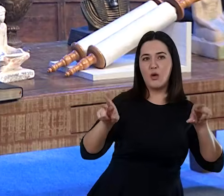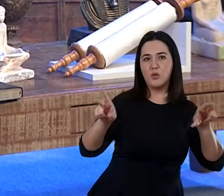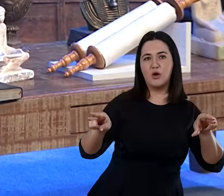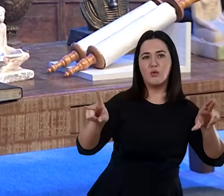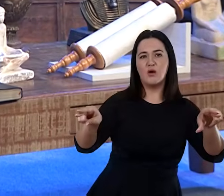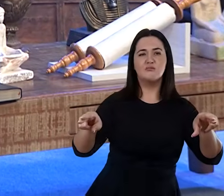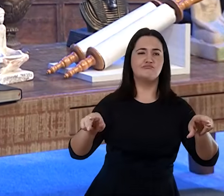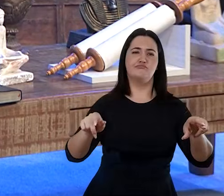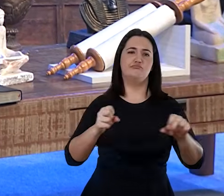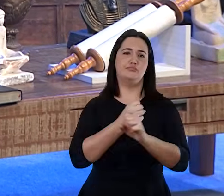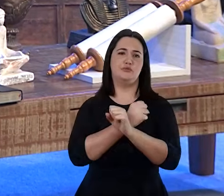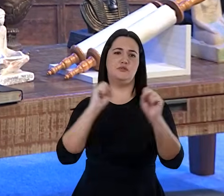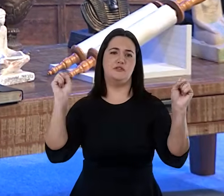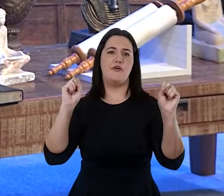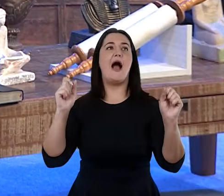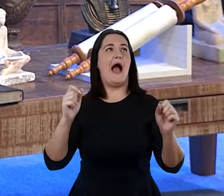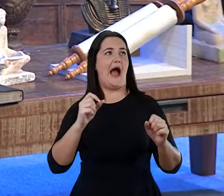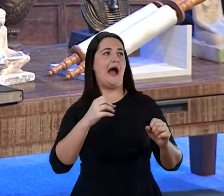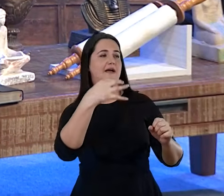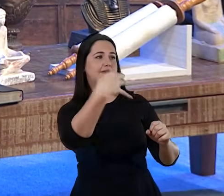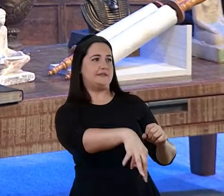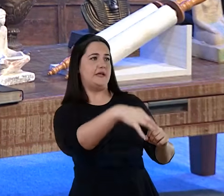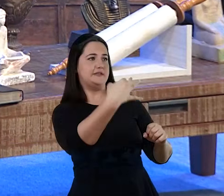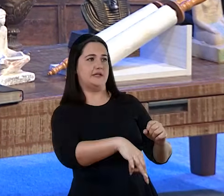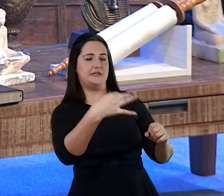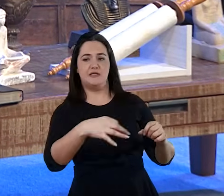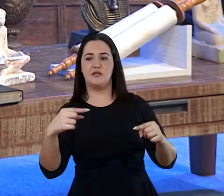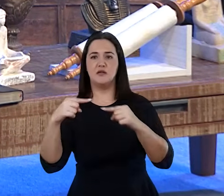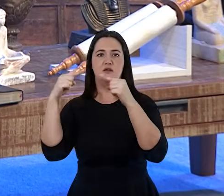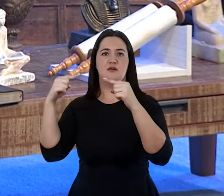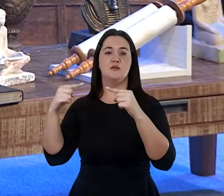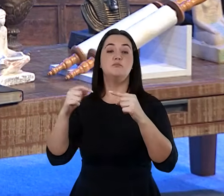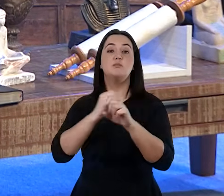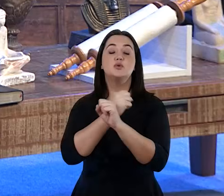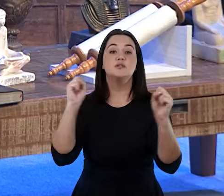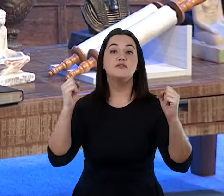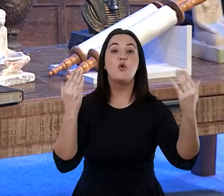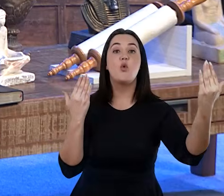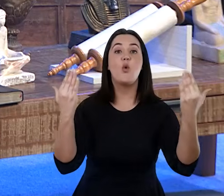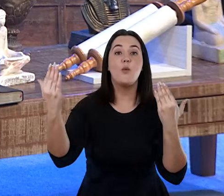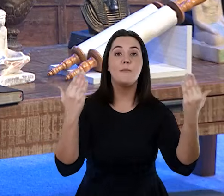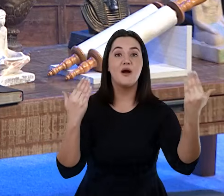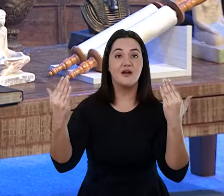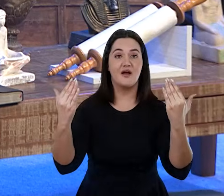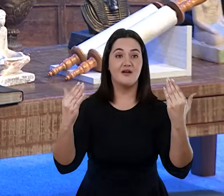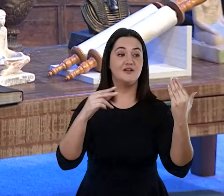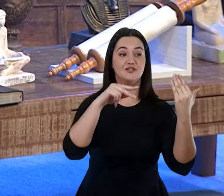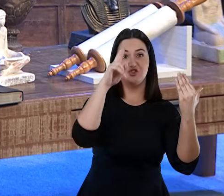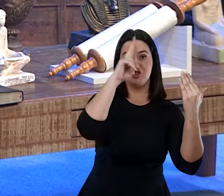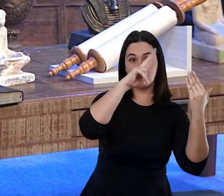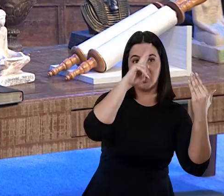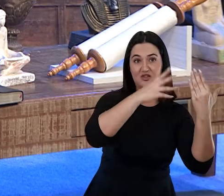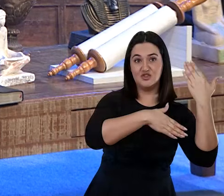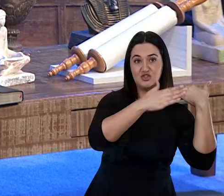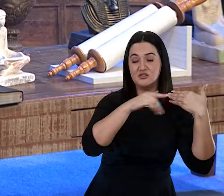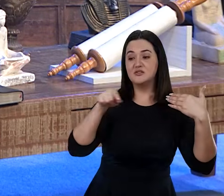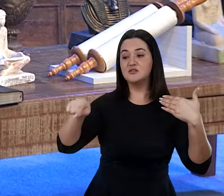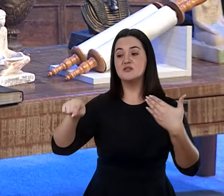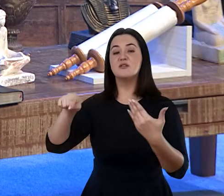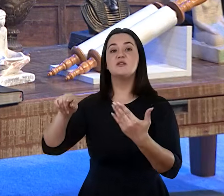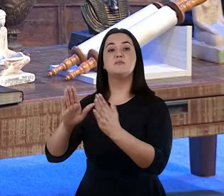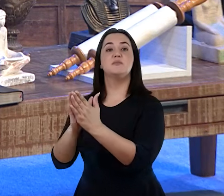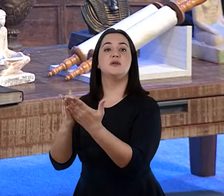de modo algum uma ideia de comparar a Bíblia com o mito grego que existia na época dela ou mesmo os primeiros mitos